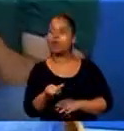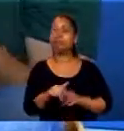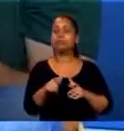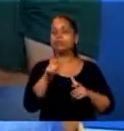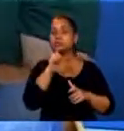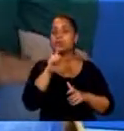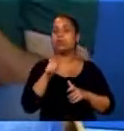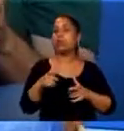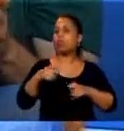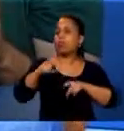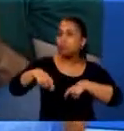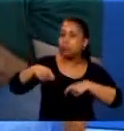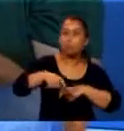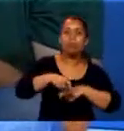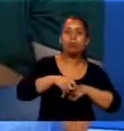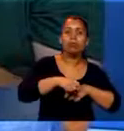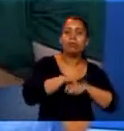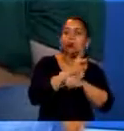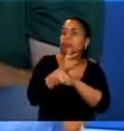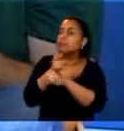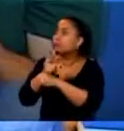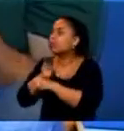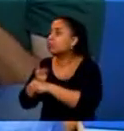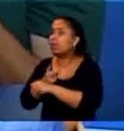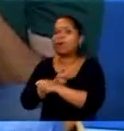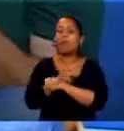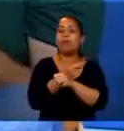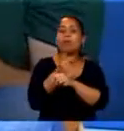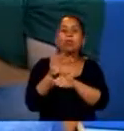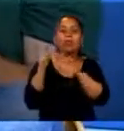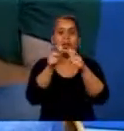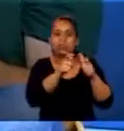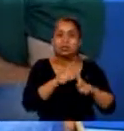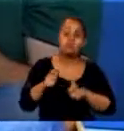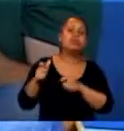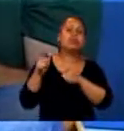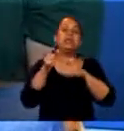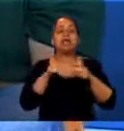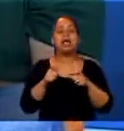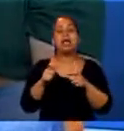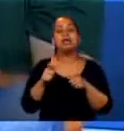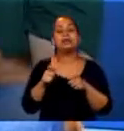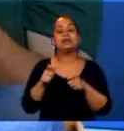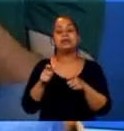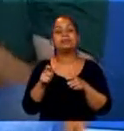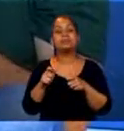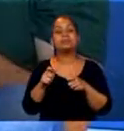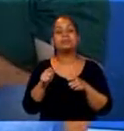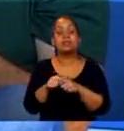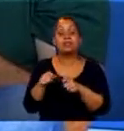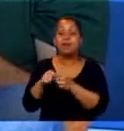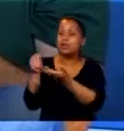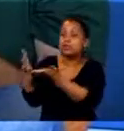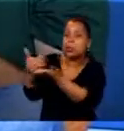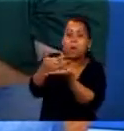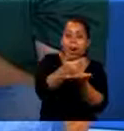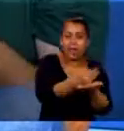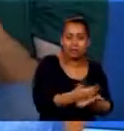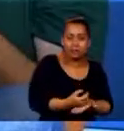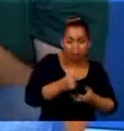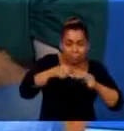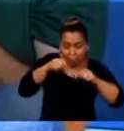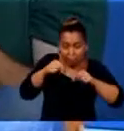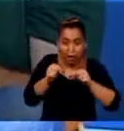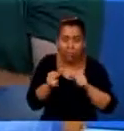fragmentos mínimos, que Rio Preto não existe mais matas. Esses fragmentos mínimos, né? E faz coleta dessas sementes